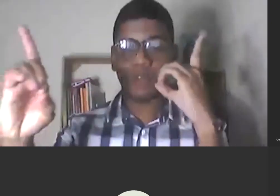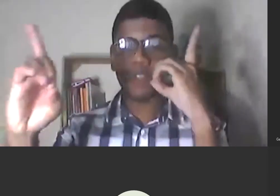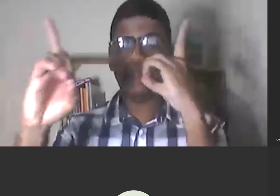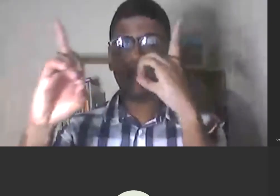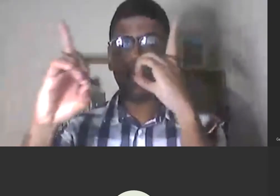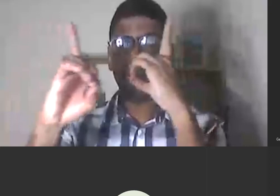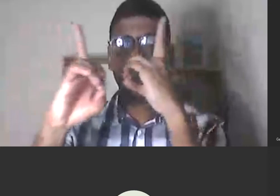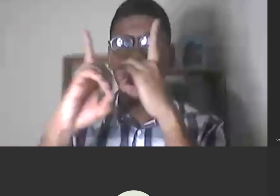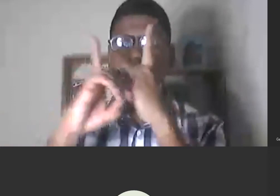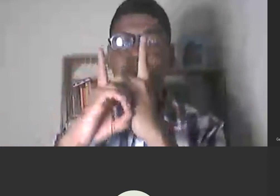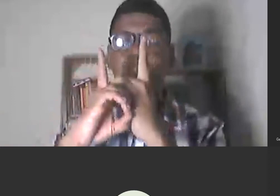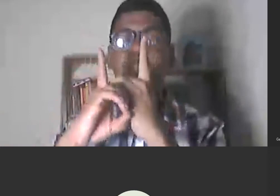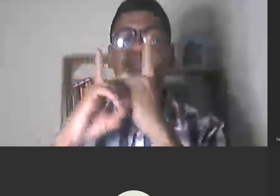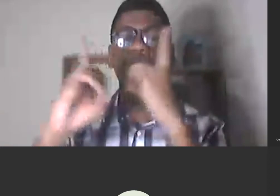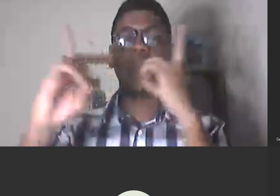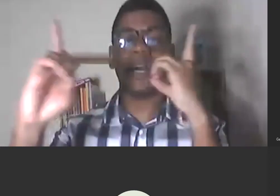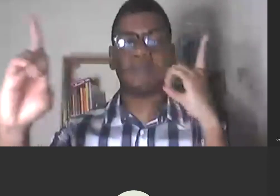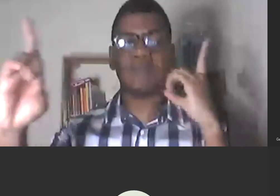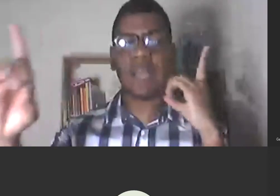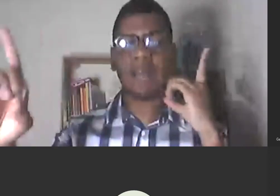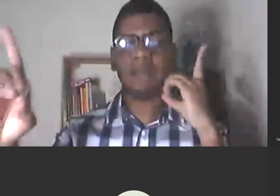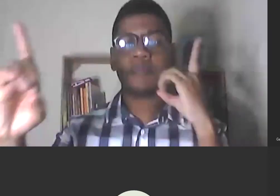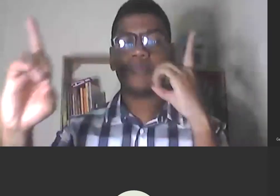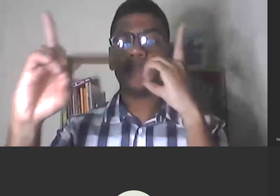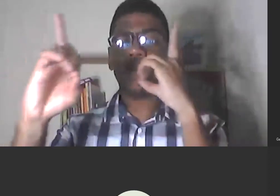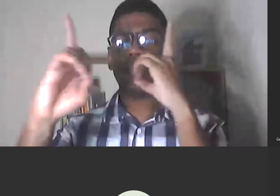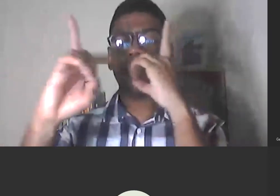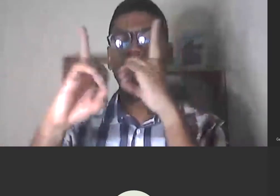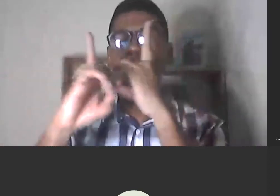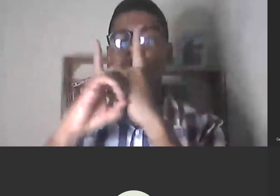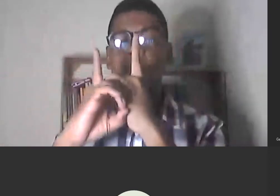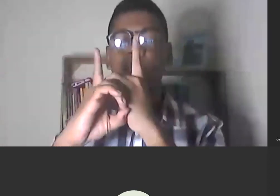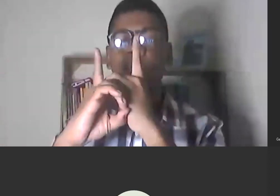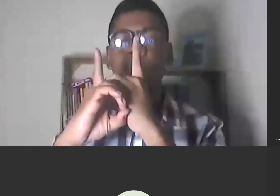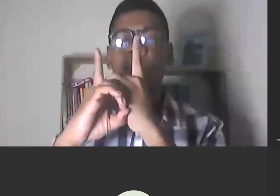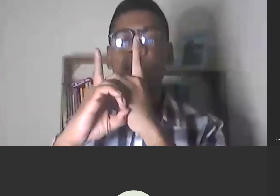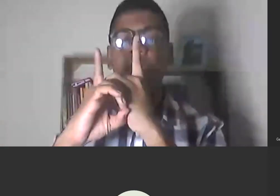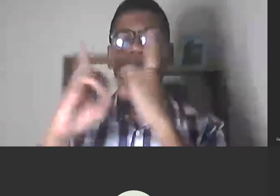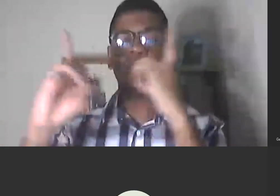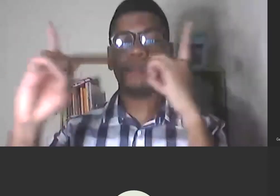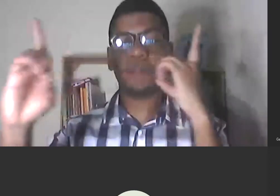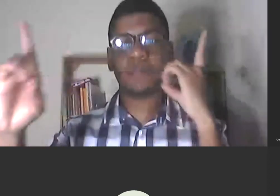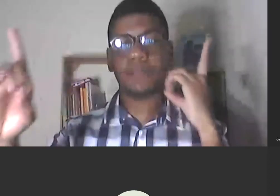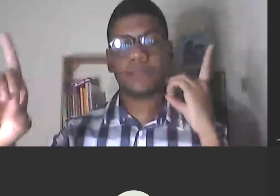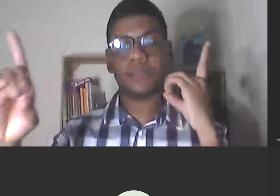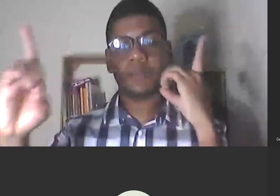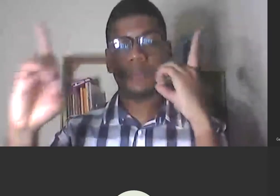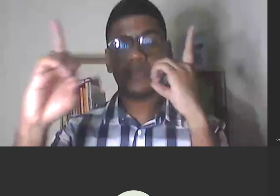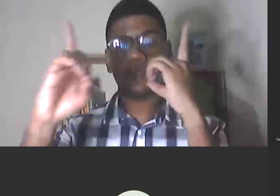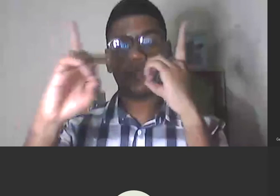duas mãos se encontrando. Ambas vão sair do lugar, tá? Até se encontrar no meio.